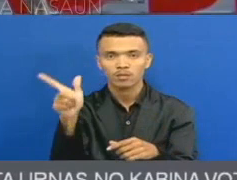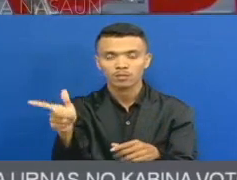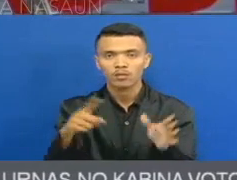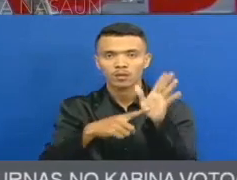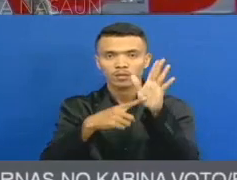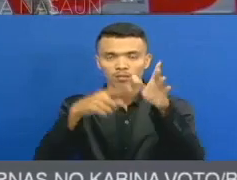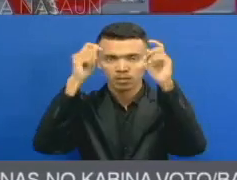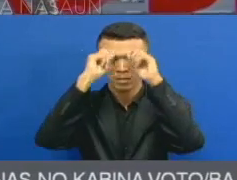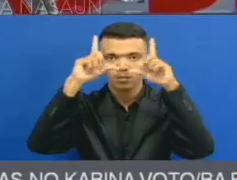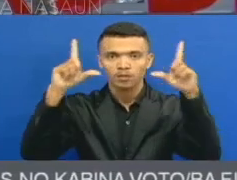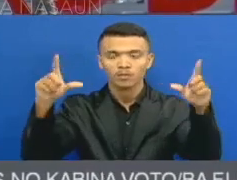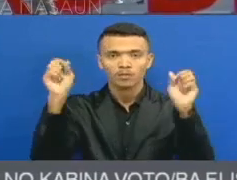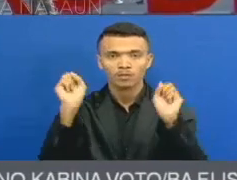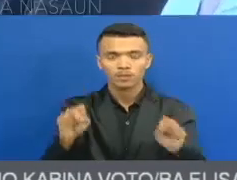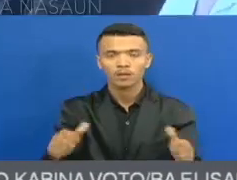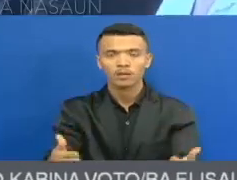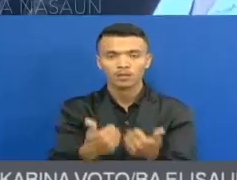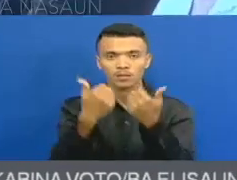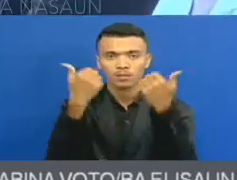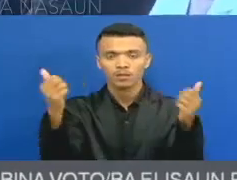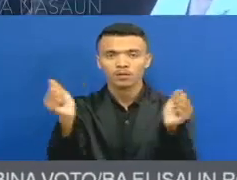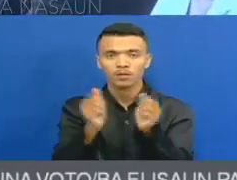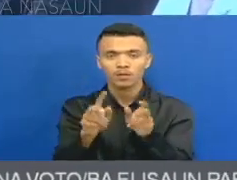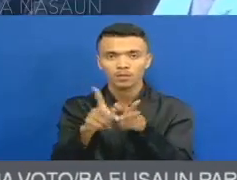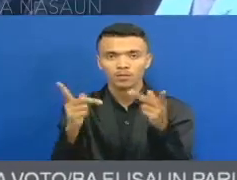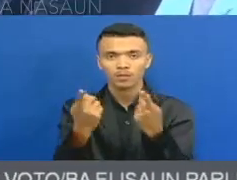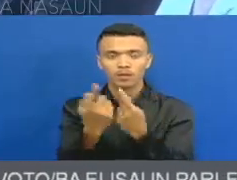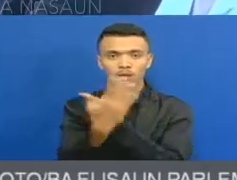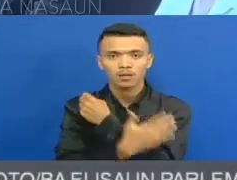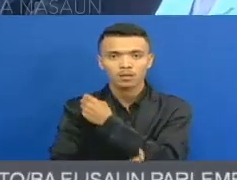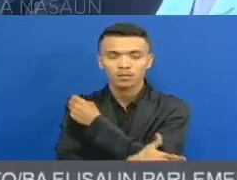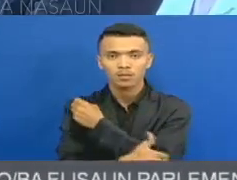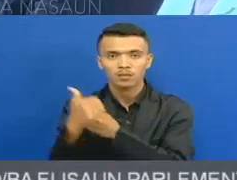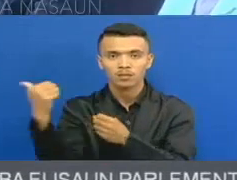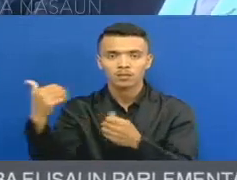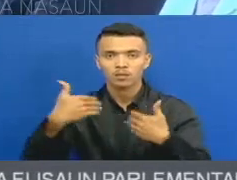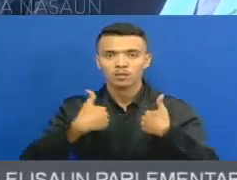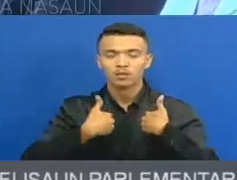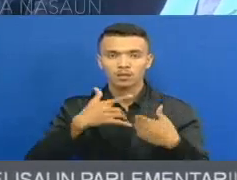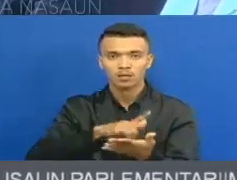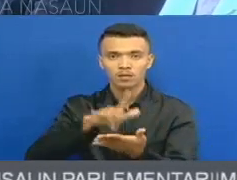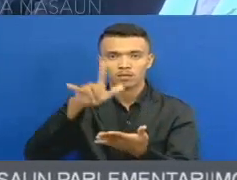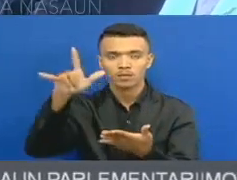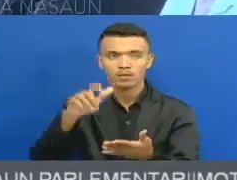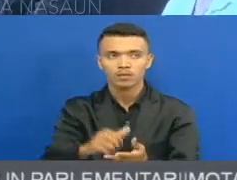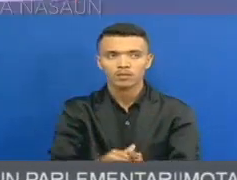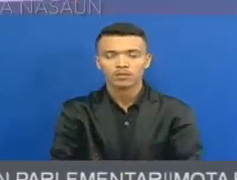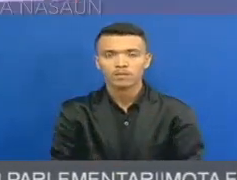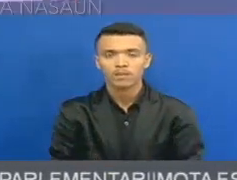Hatudo Timor-Leste Mosbele compete, o empresário estrangeiro Sira e a área aviação.